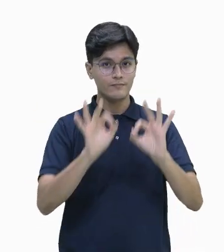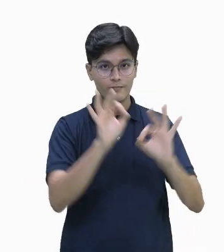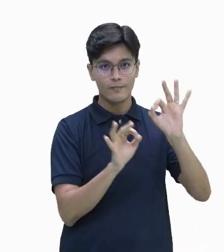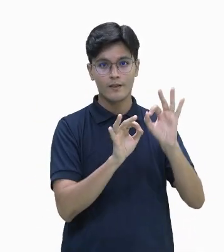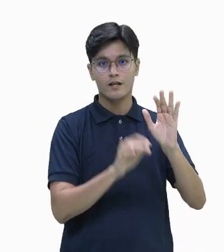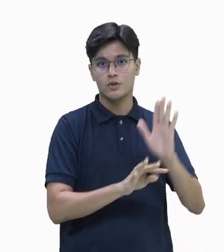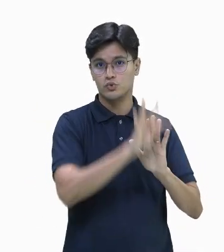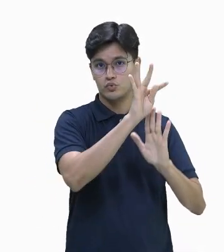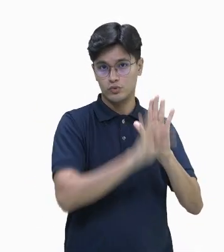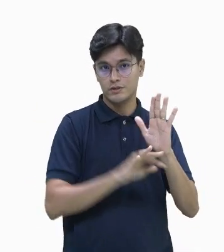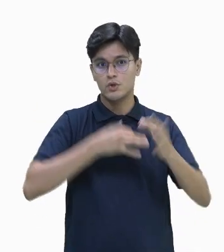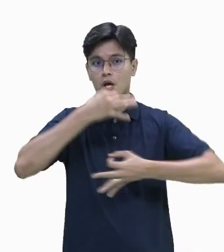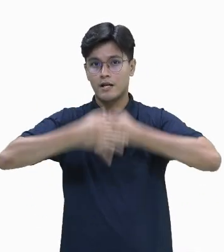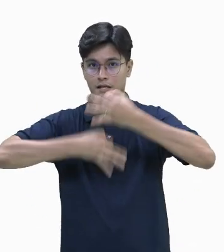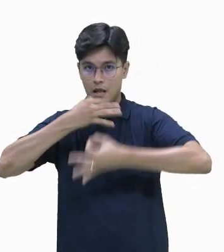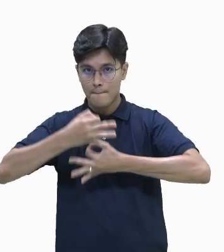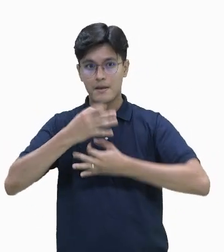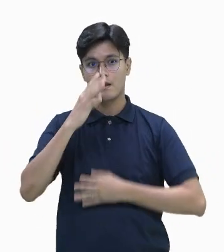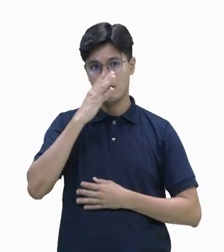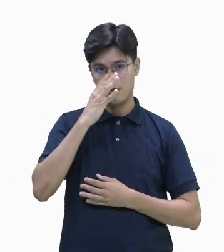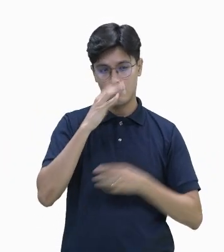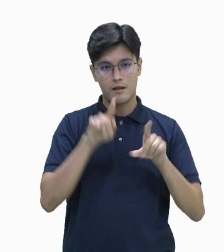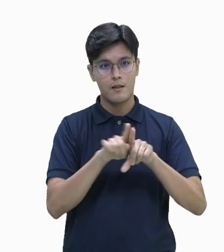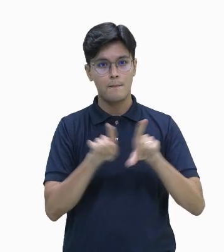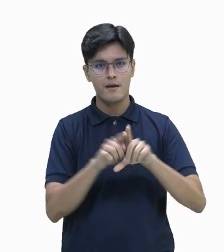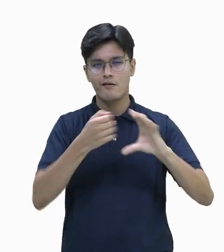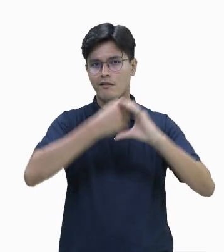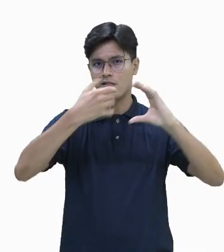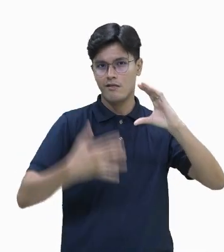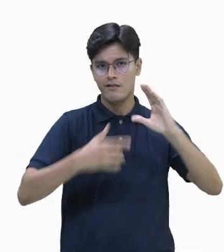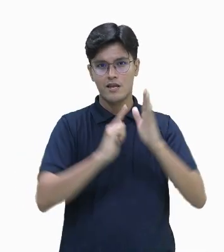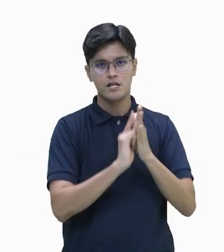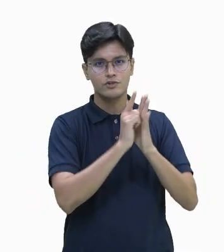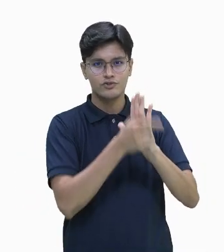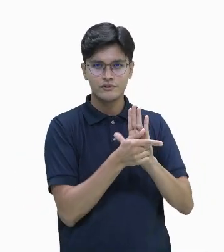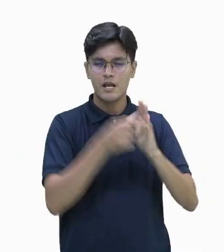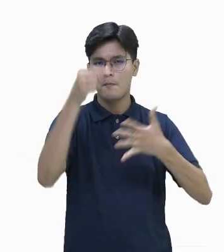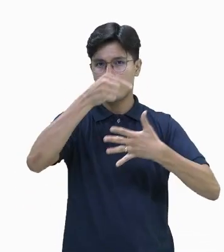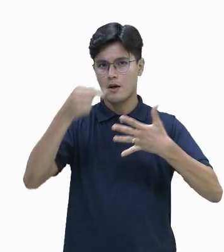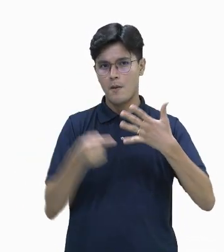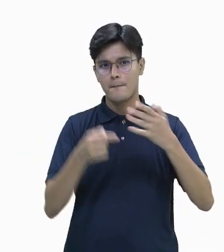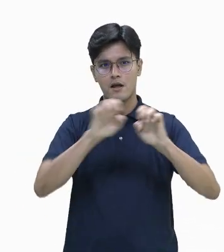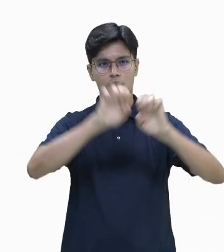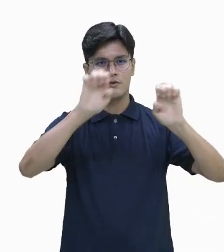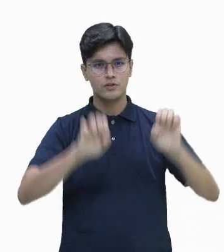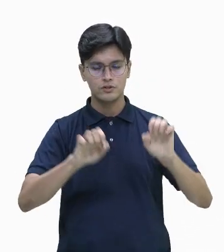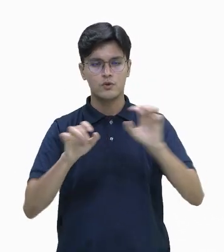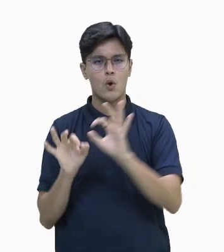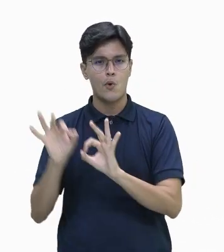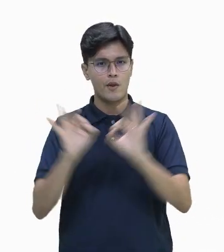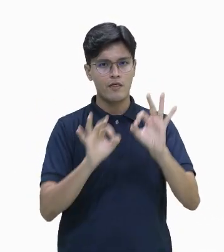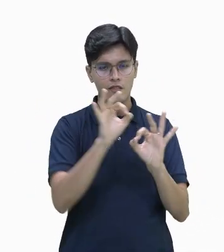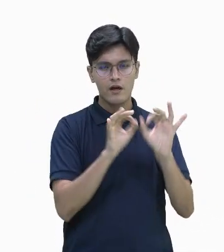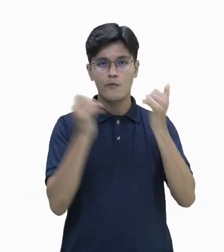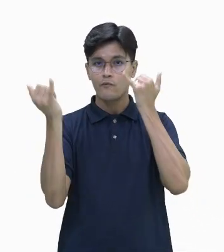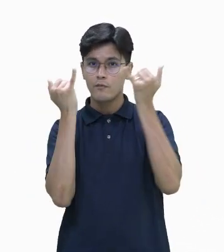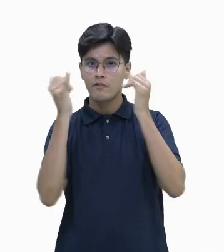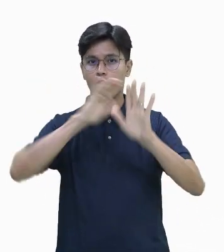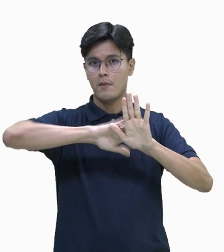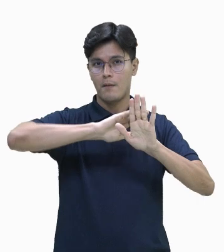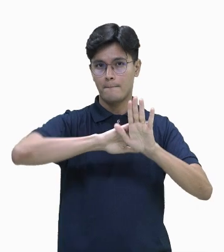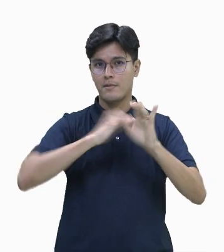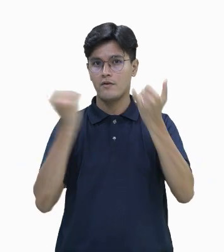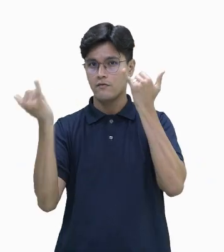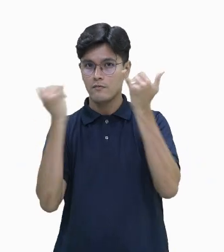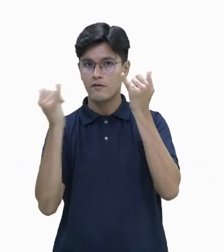textos argumentativos e apreciativos e as características do gênero, elementos estruturais, posicionamentos, informações implícitas e explícitas,